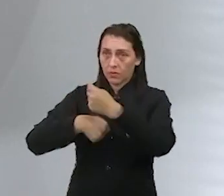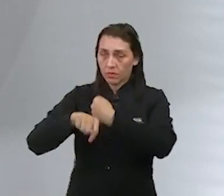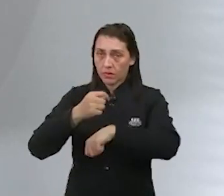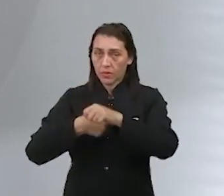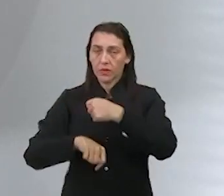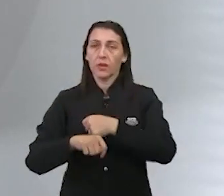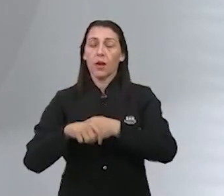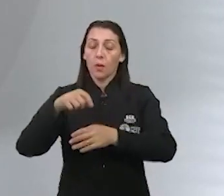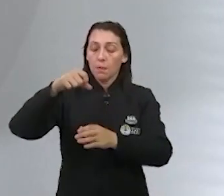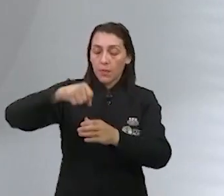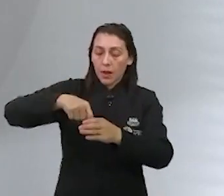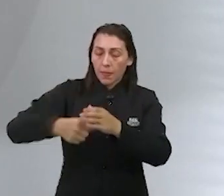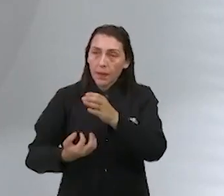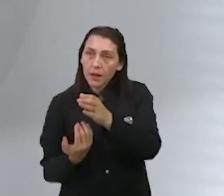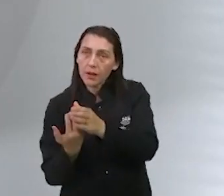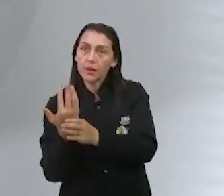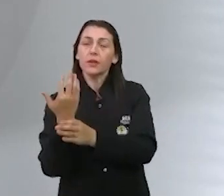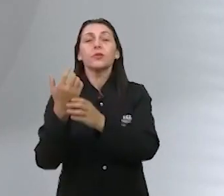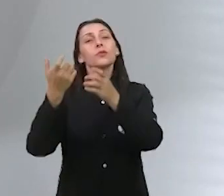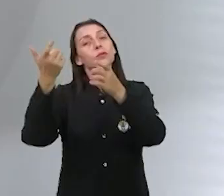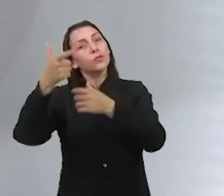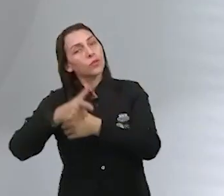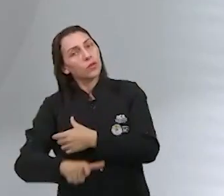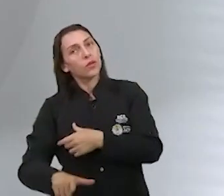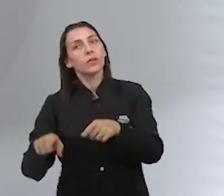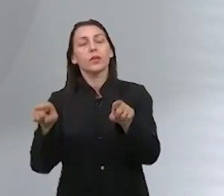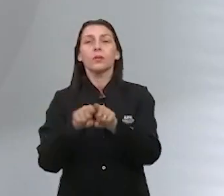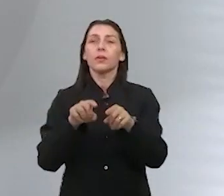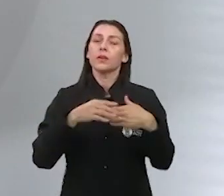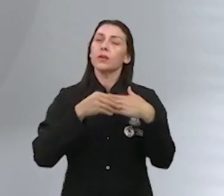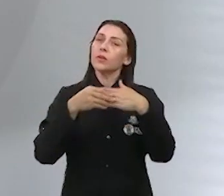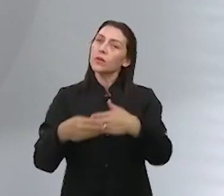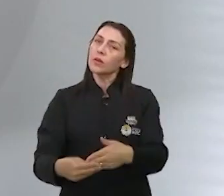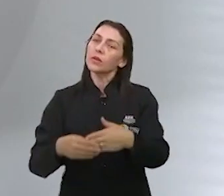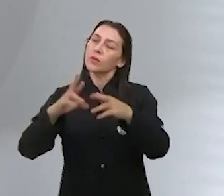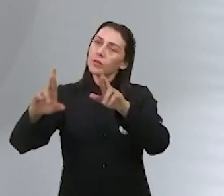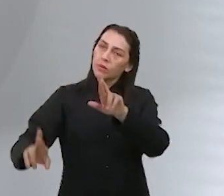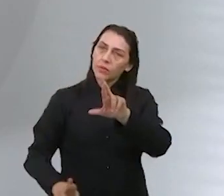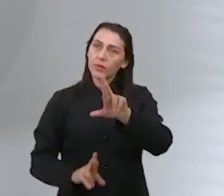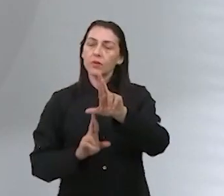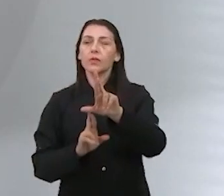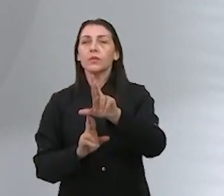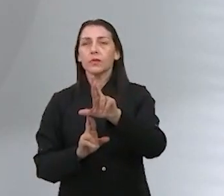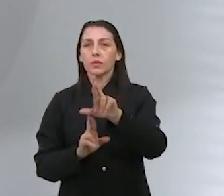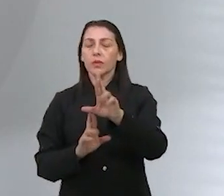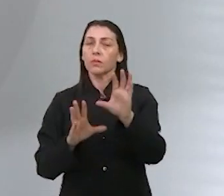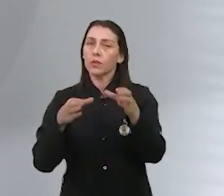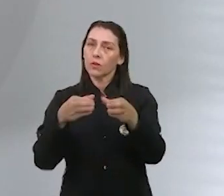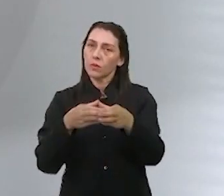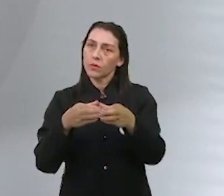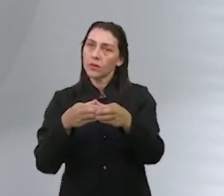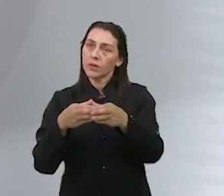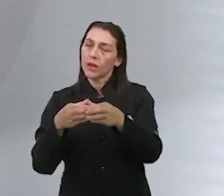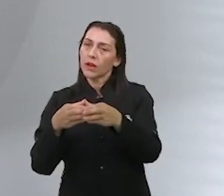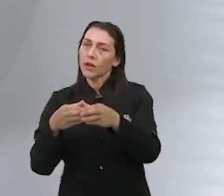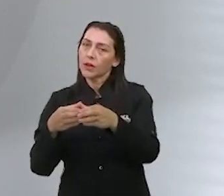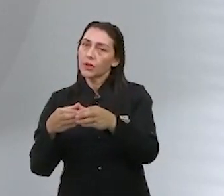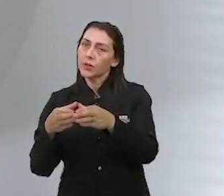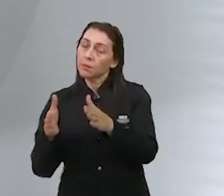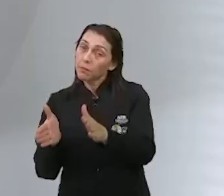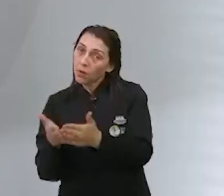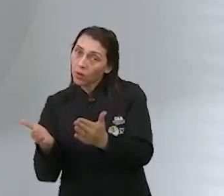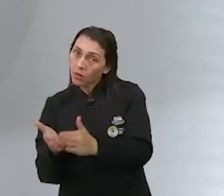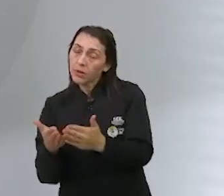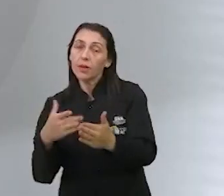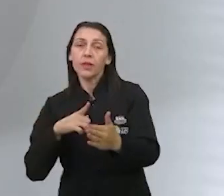vou plantar novamente numa área abandonada, como eu trago uma forma de sustentabilidade para a comunidade mais carente. A população mais pobre